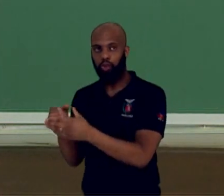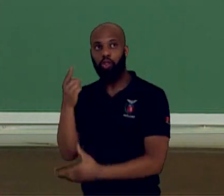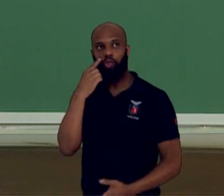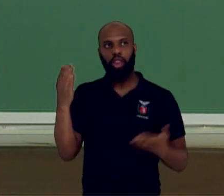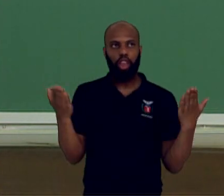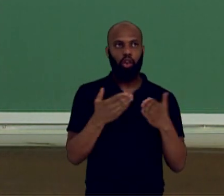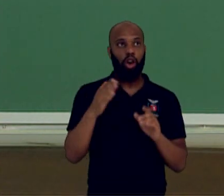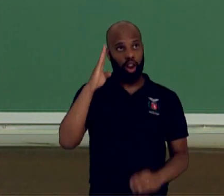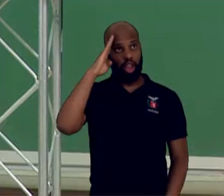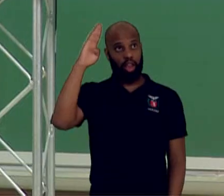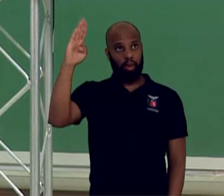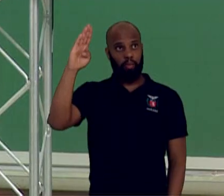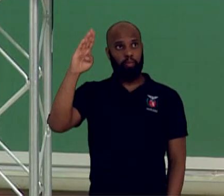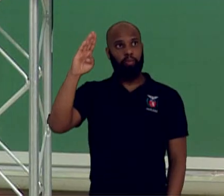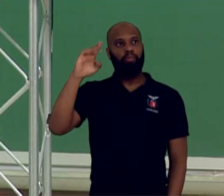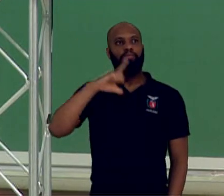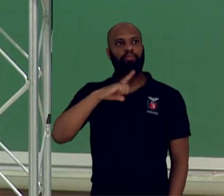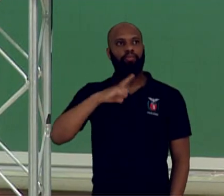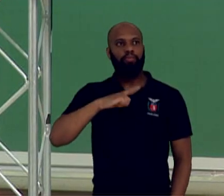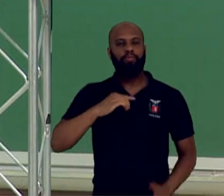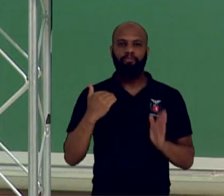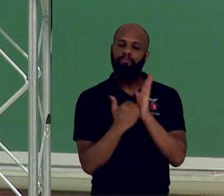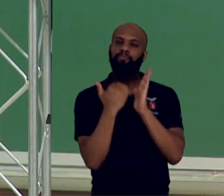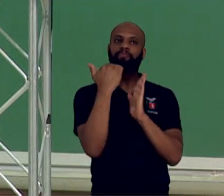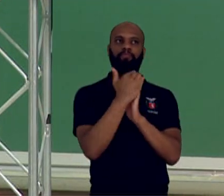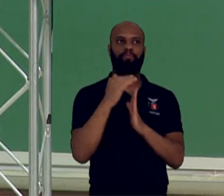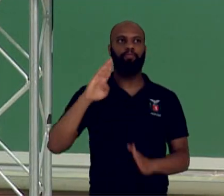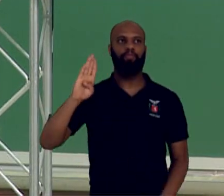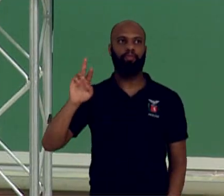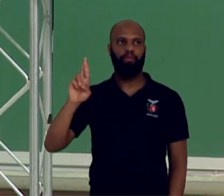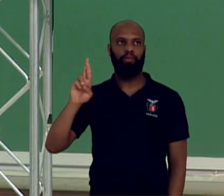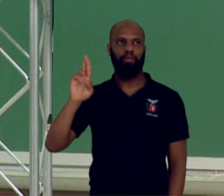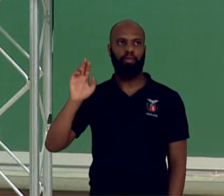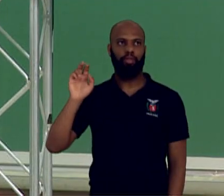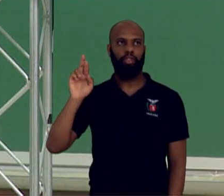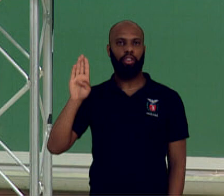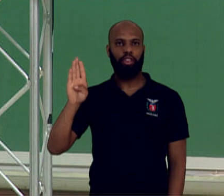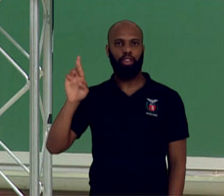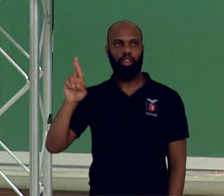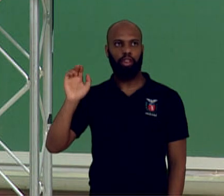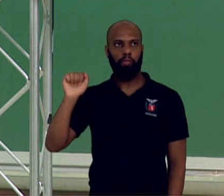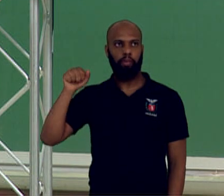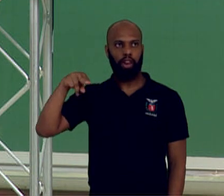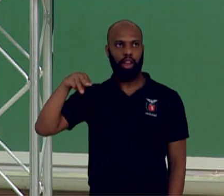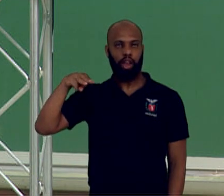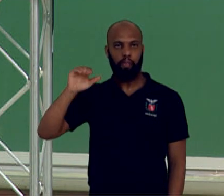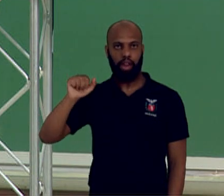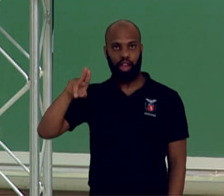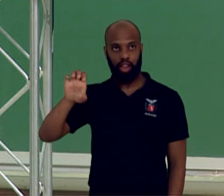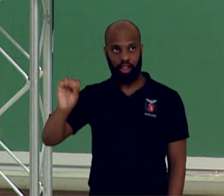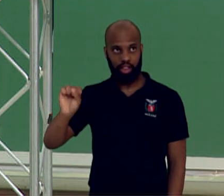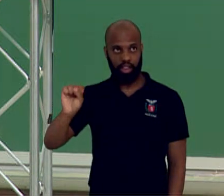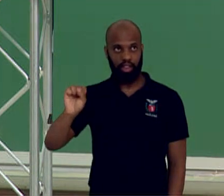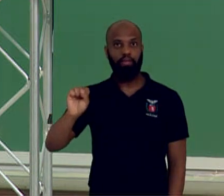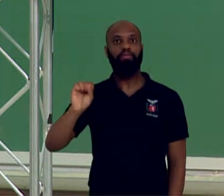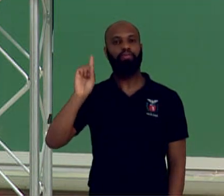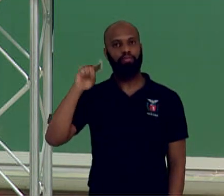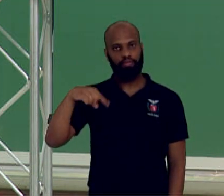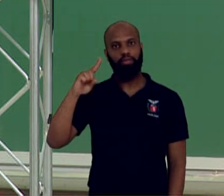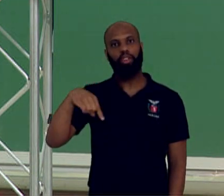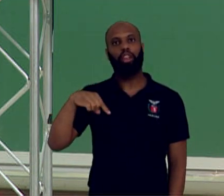casta. A principal, né, mais importante, de status mais importante, seriam os brahmanes, seriam os